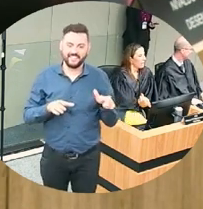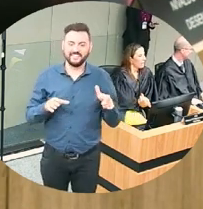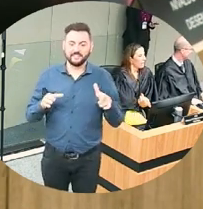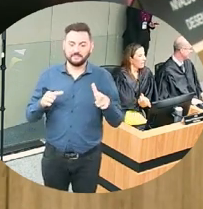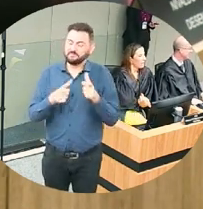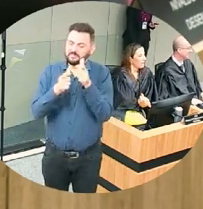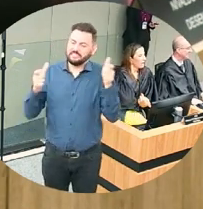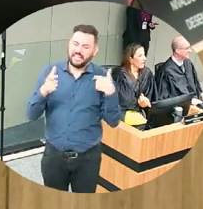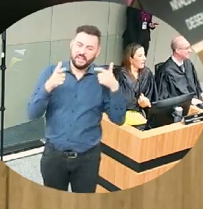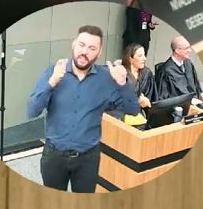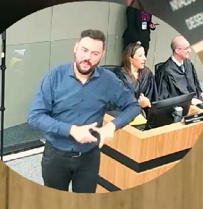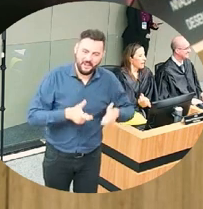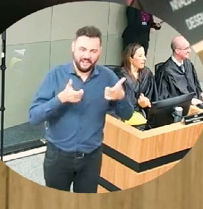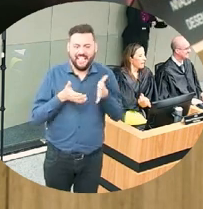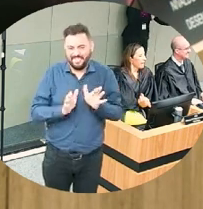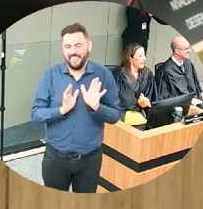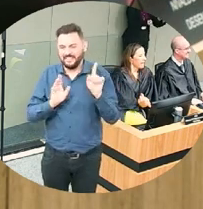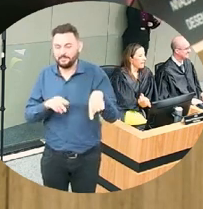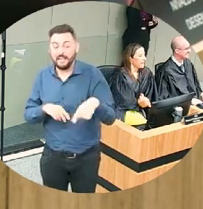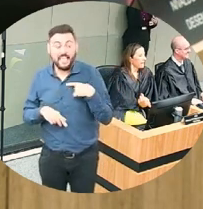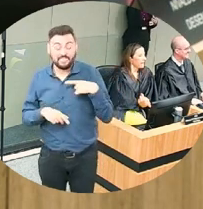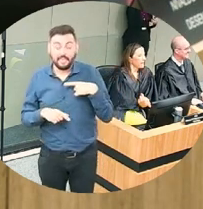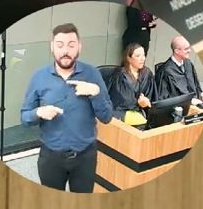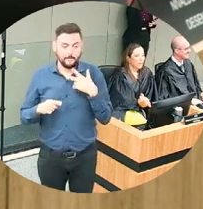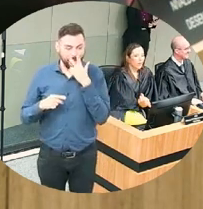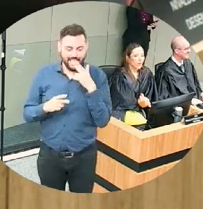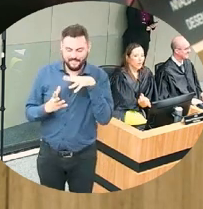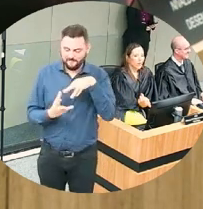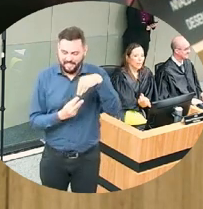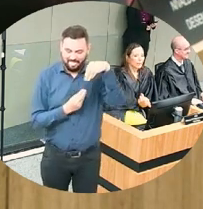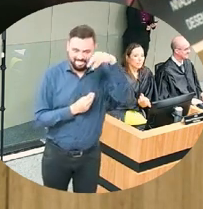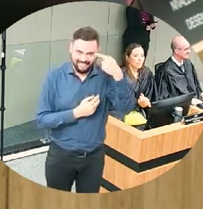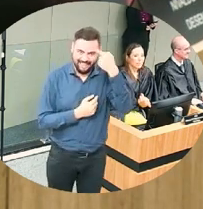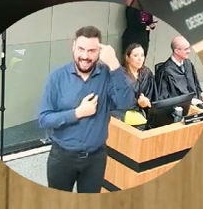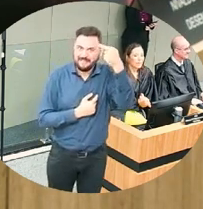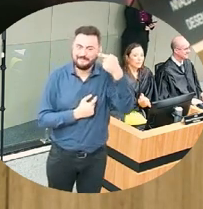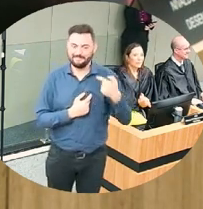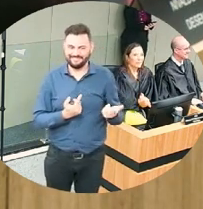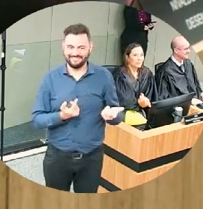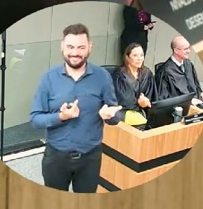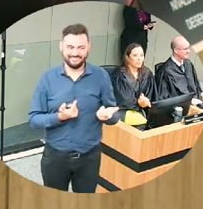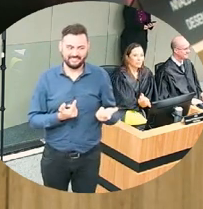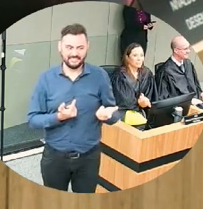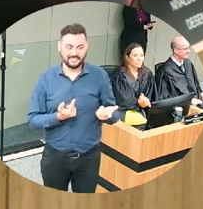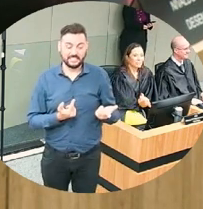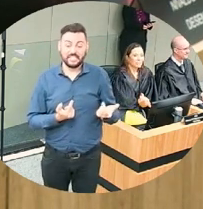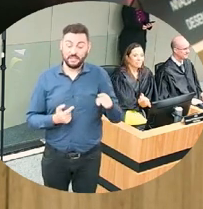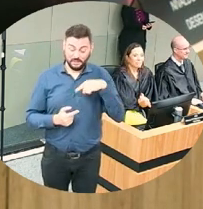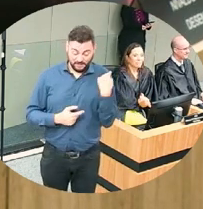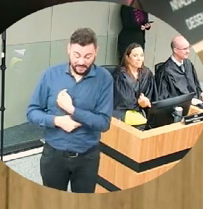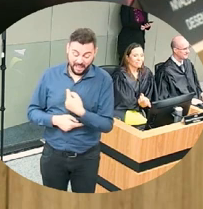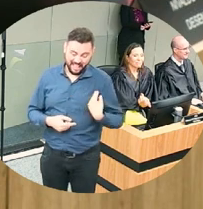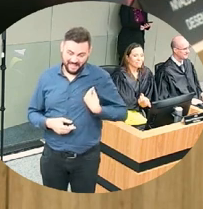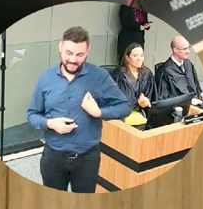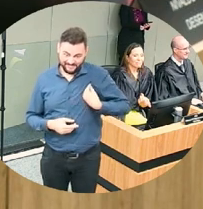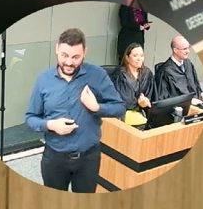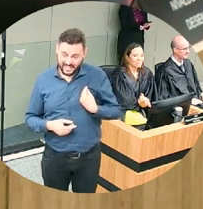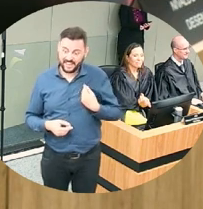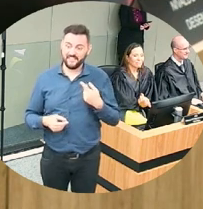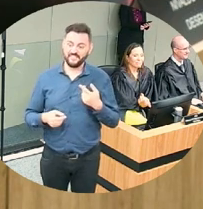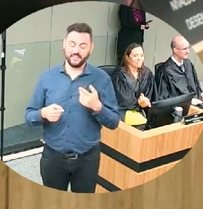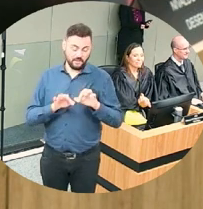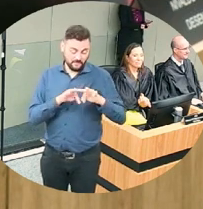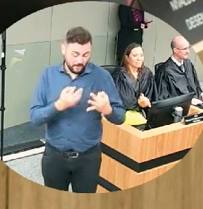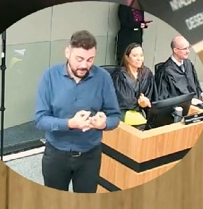time grande o O Glorioso fantasma de Vila Oficinas Afinal vivendo numa família de